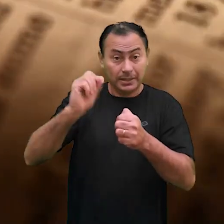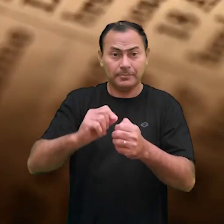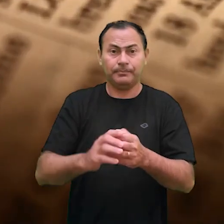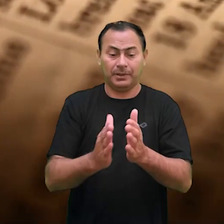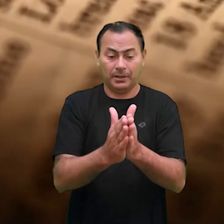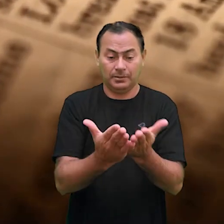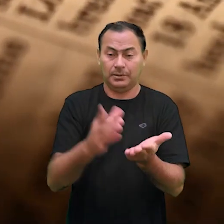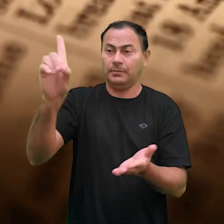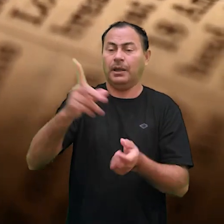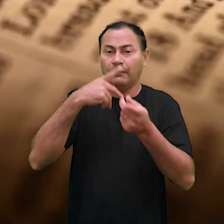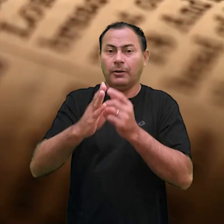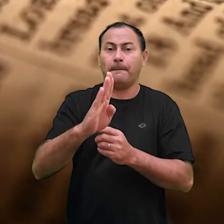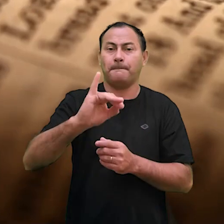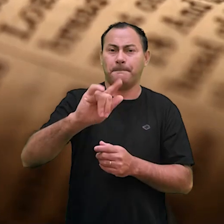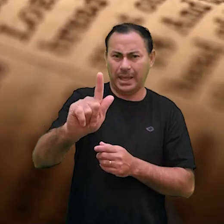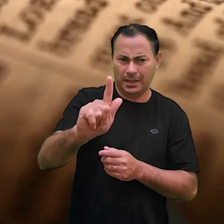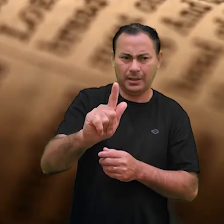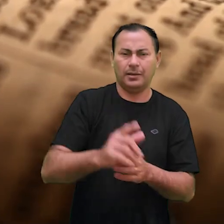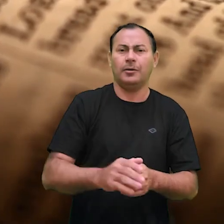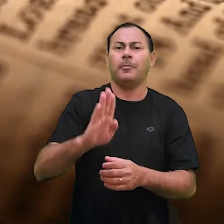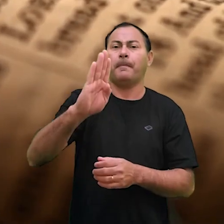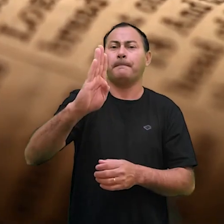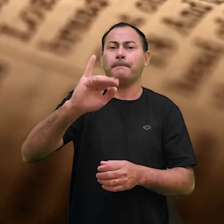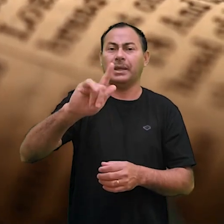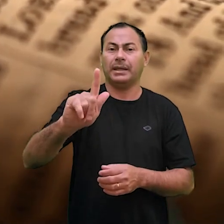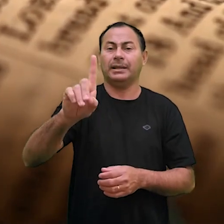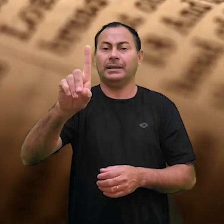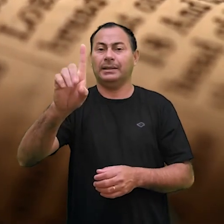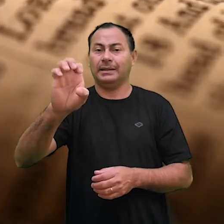criou. A Bíblia diz que houve um Big